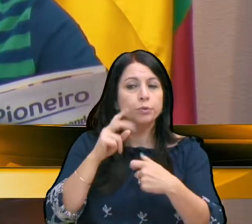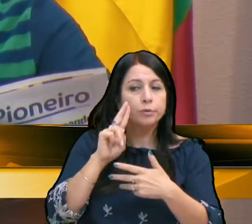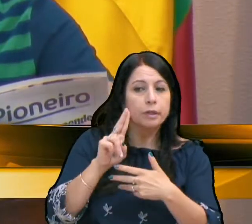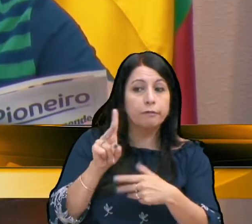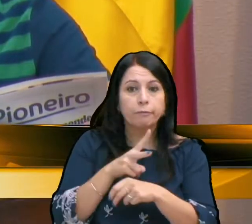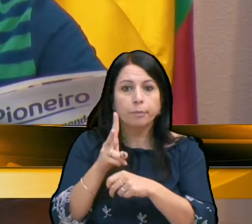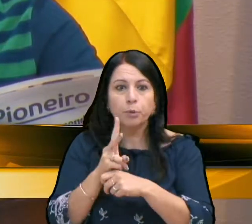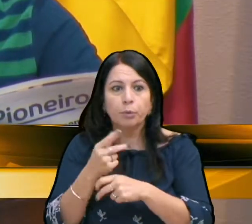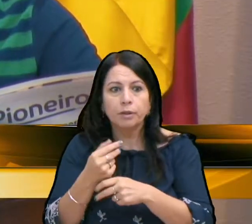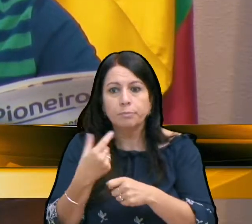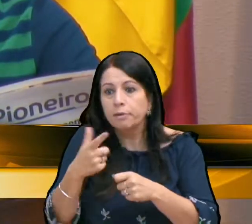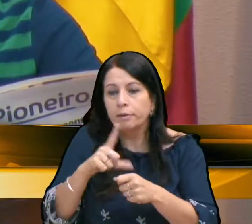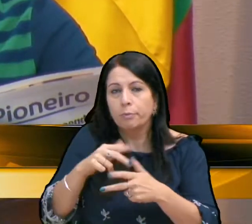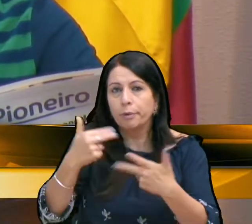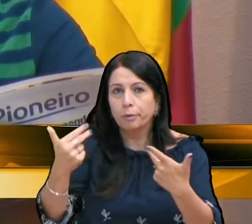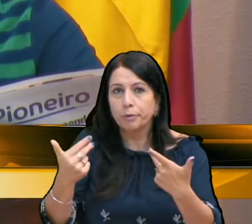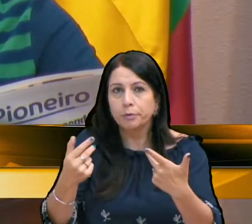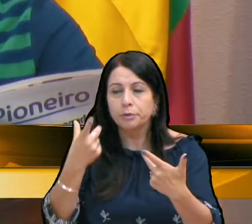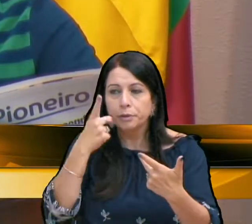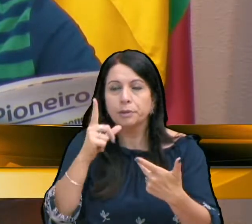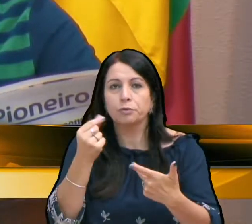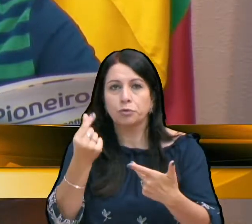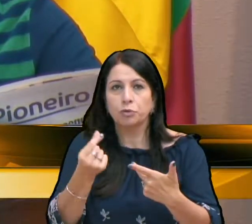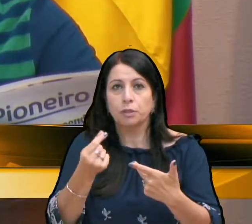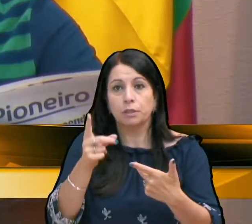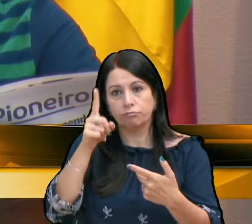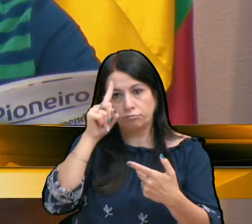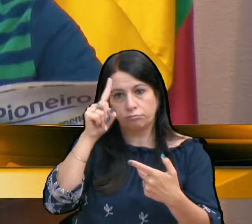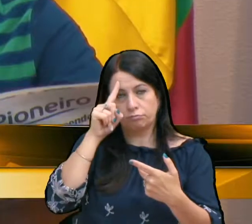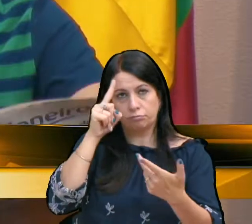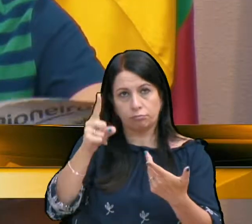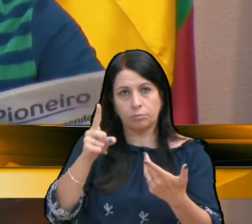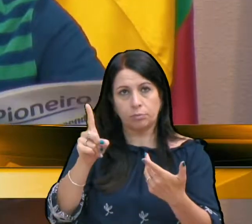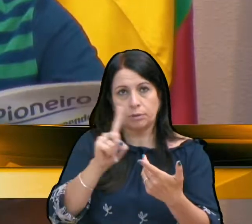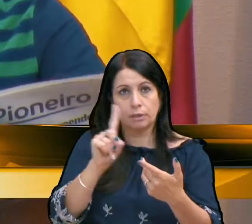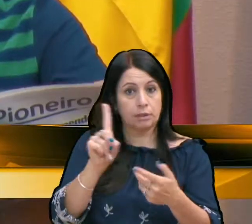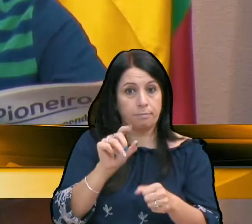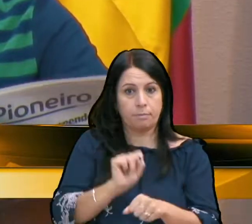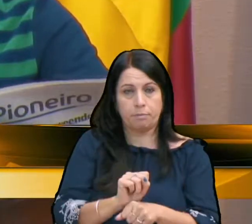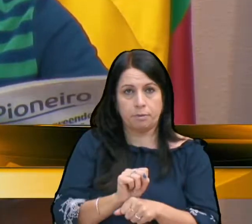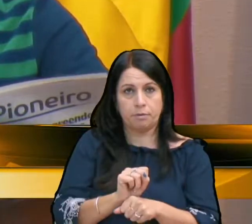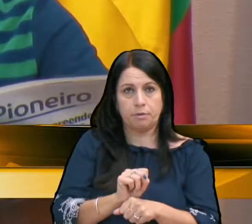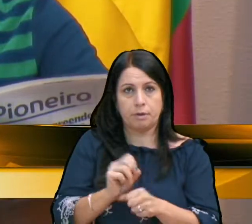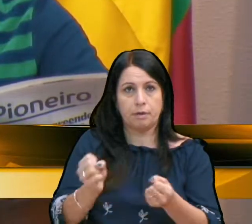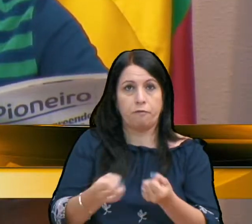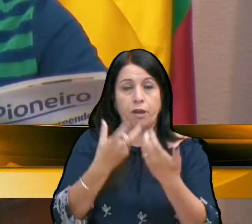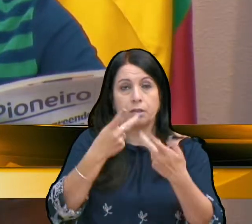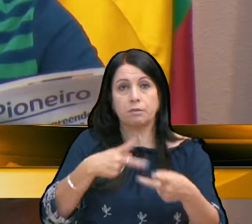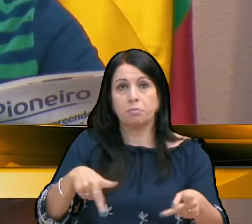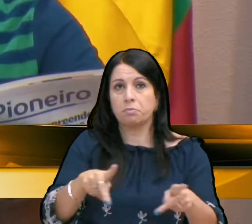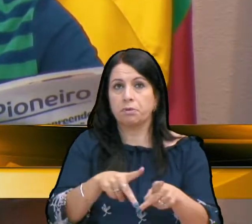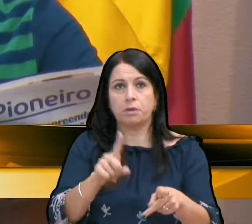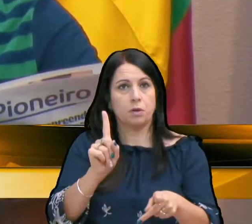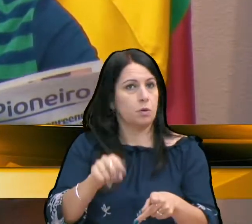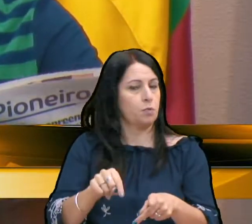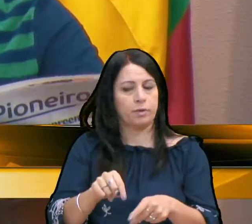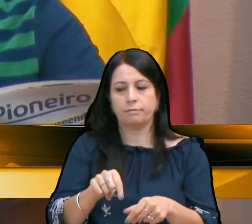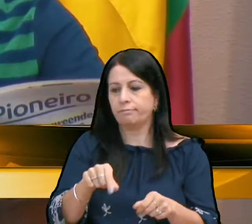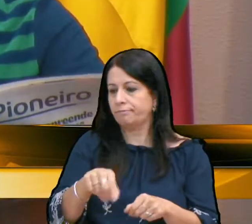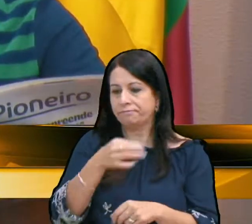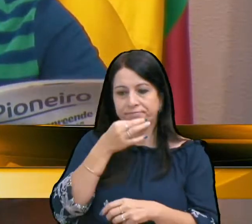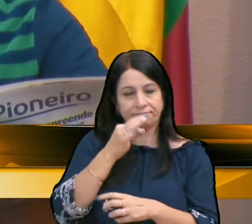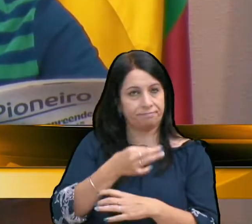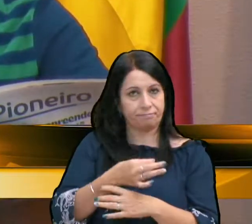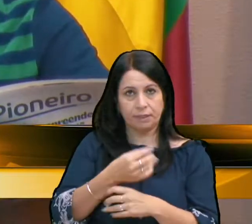da sobrevivência, de ganhar dinheiro o tempo todo, sem pausas. Festas populares não é com Caxias.